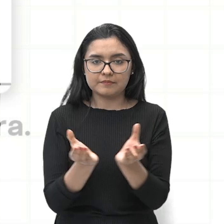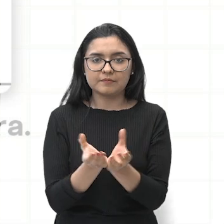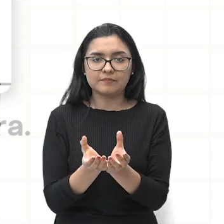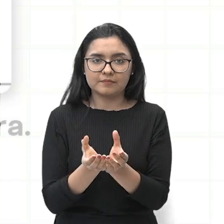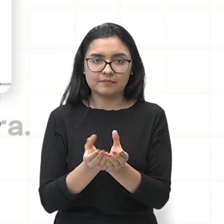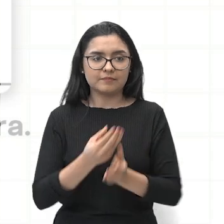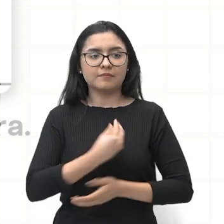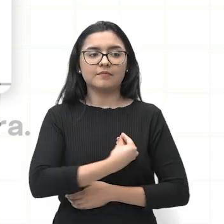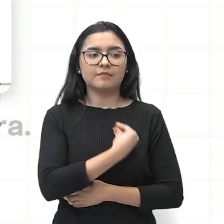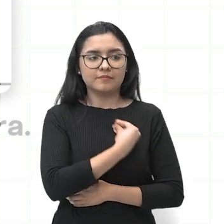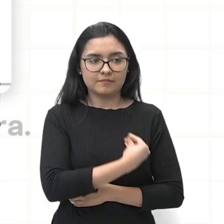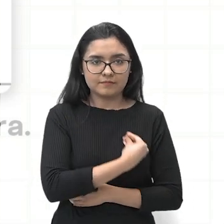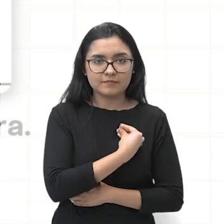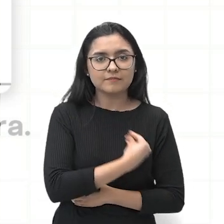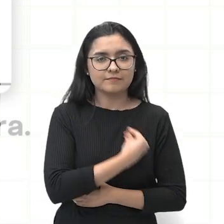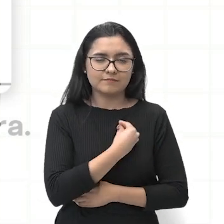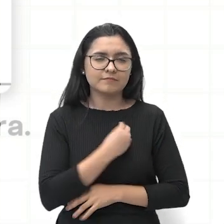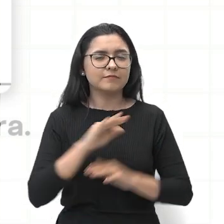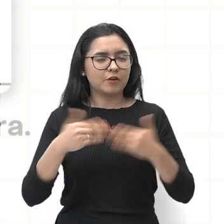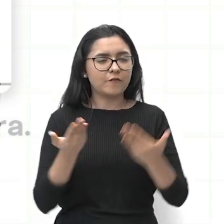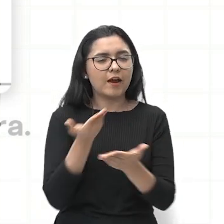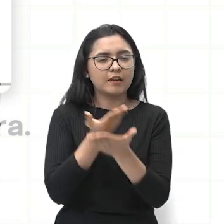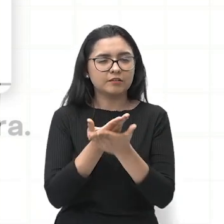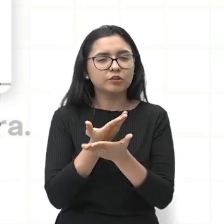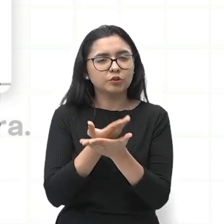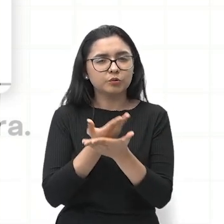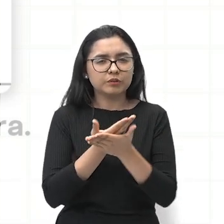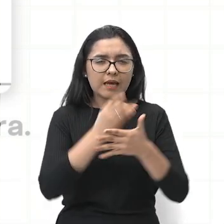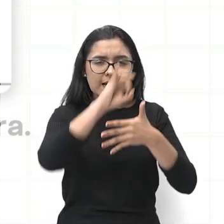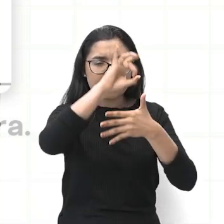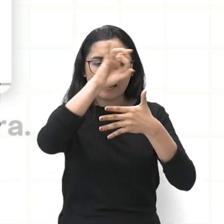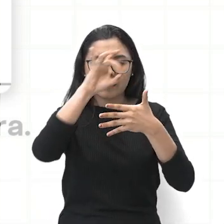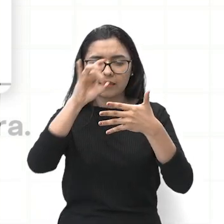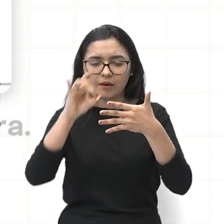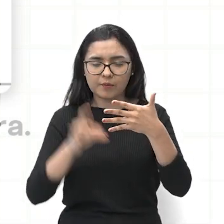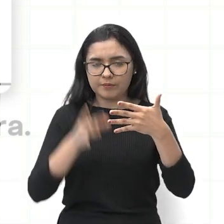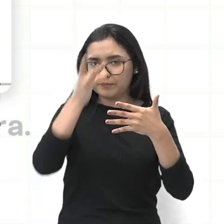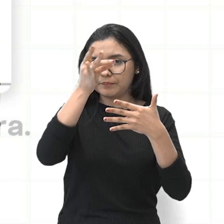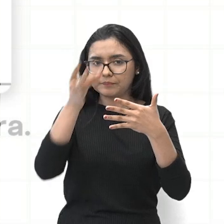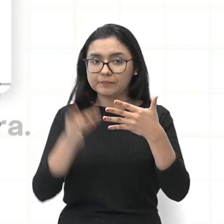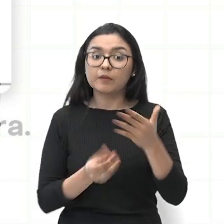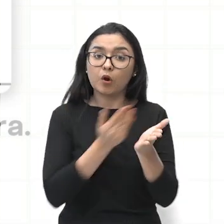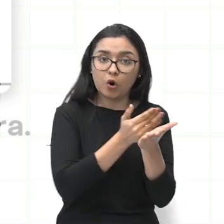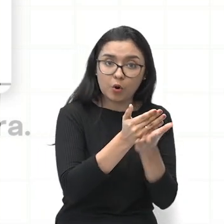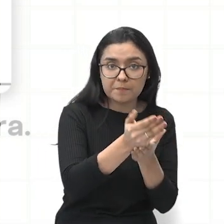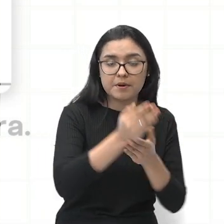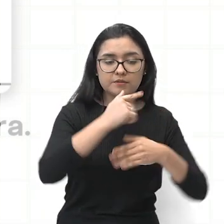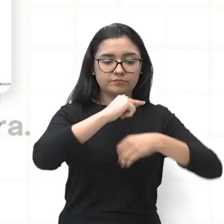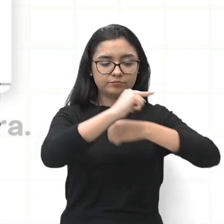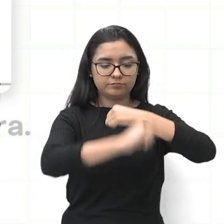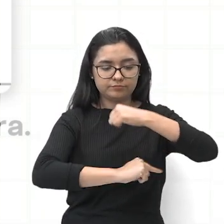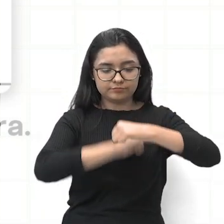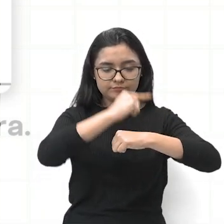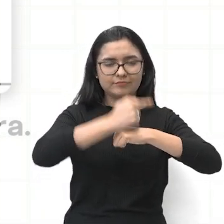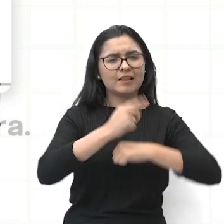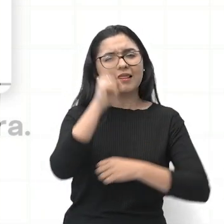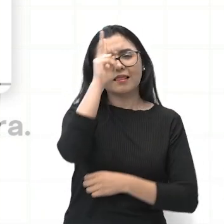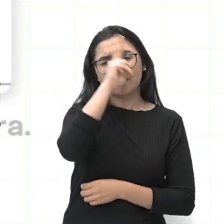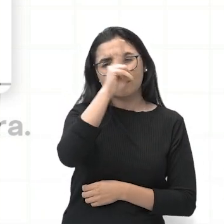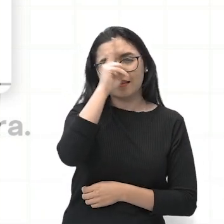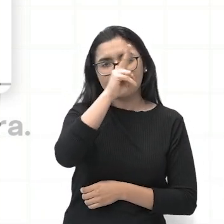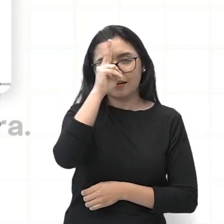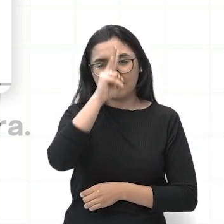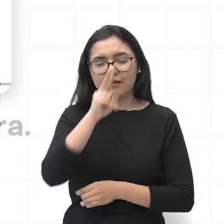vamos entender cada um. Então, inicia no átomo, certo? Lembra que a